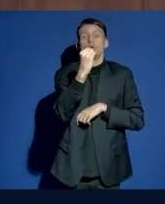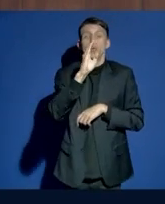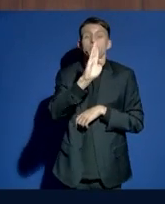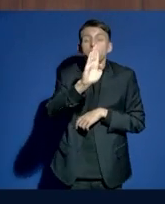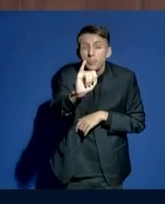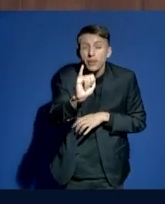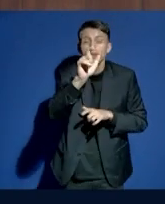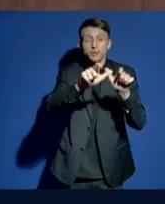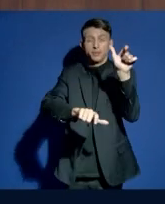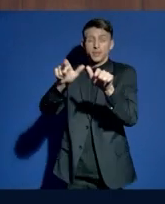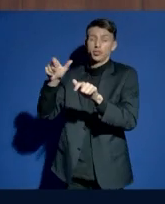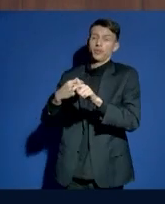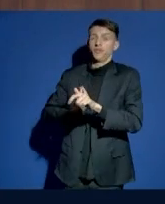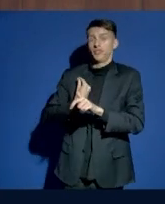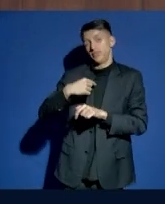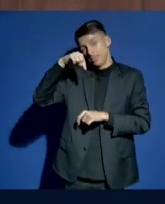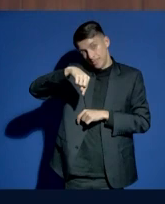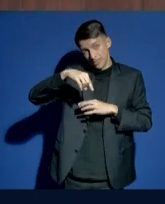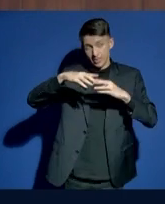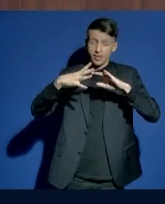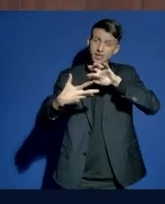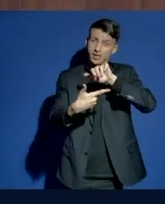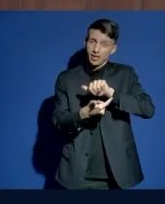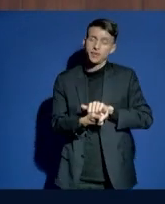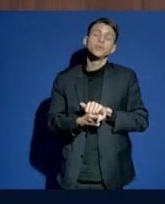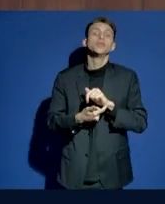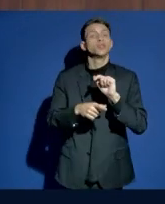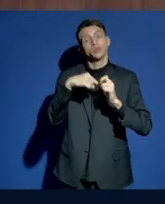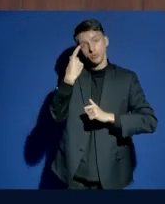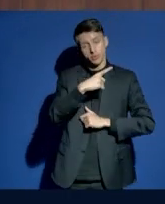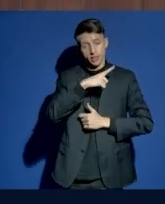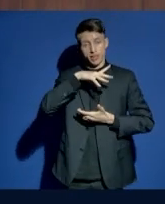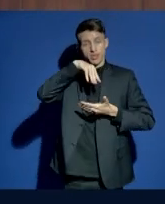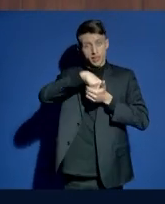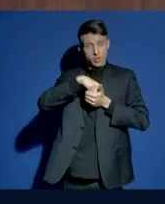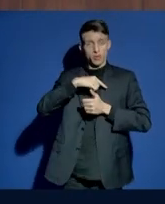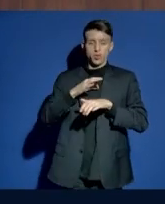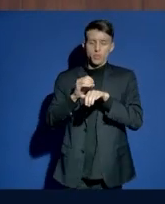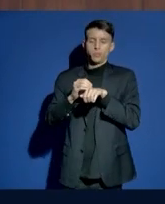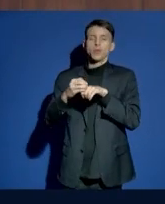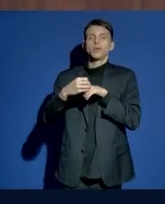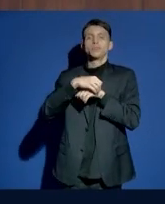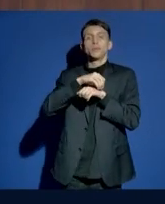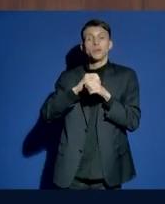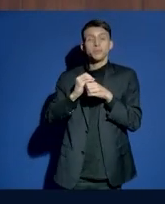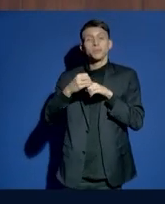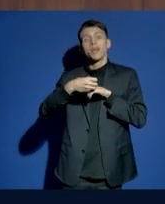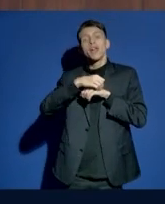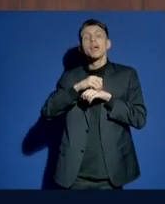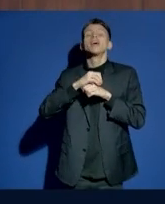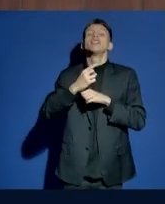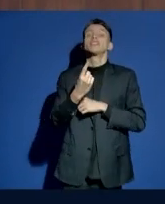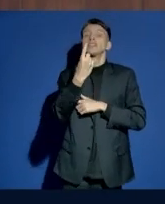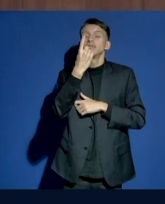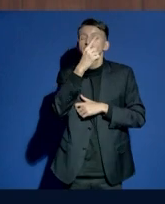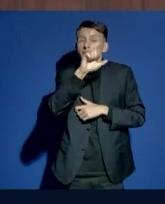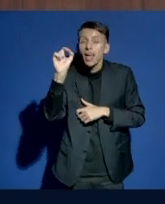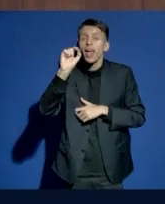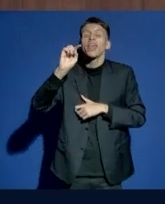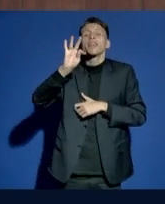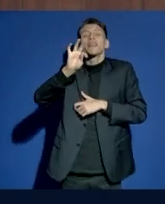da Terra, cada um de nós carrega no seu organismo 100 trilhões de